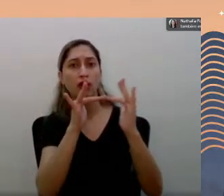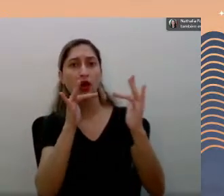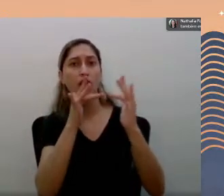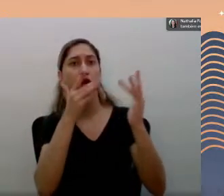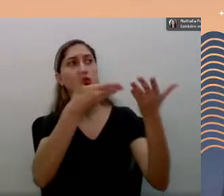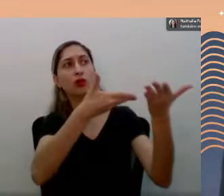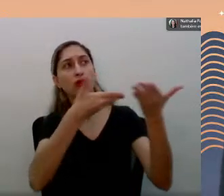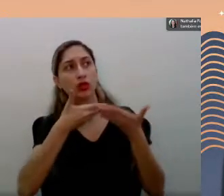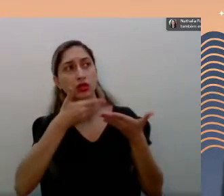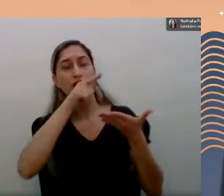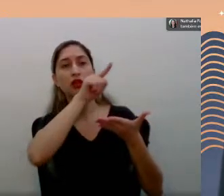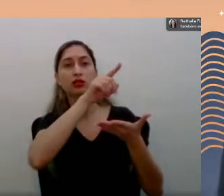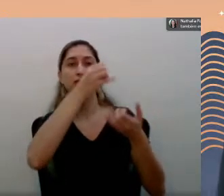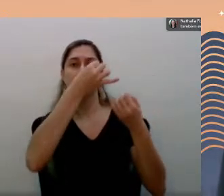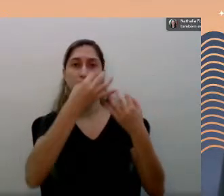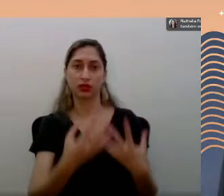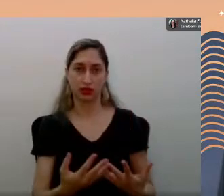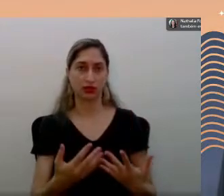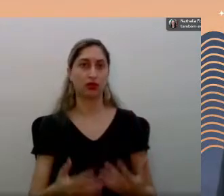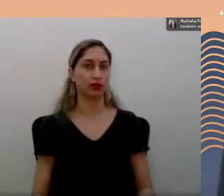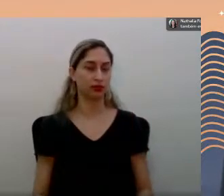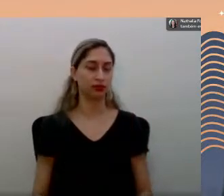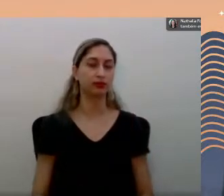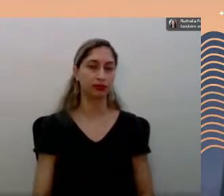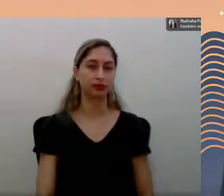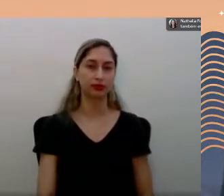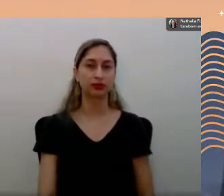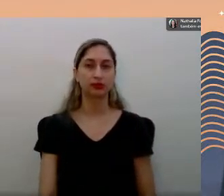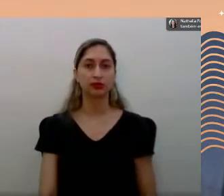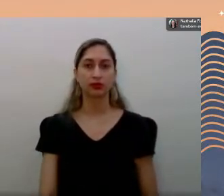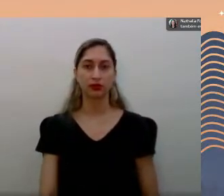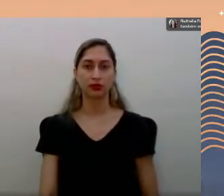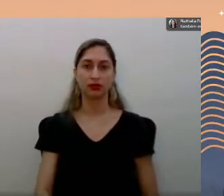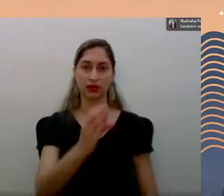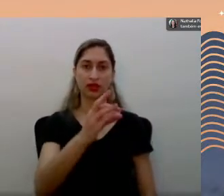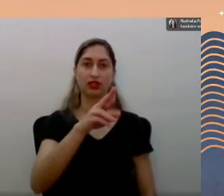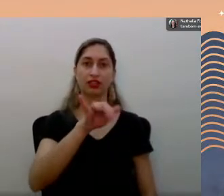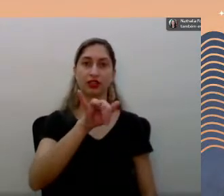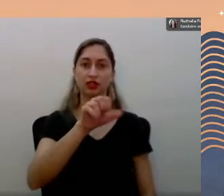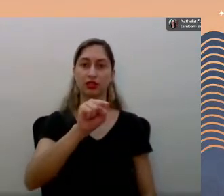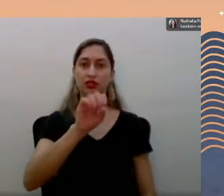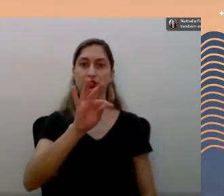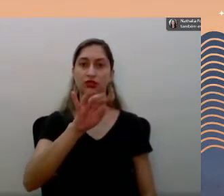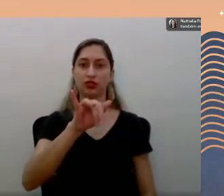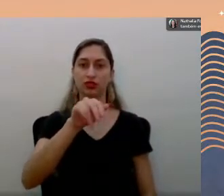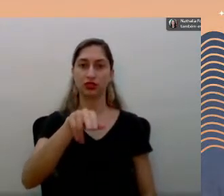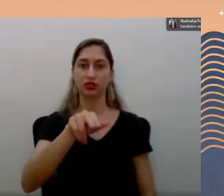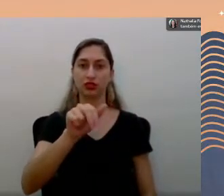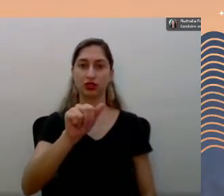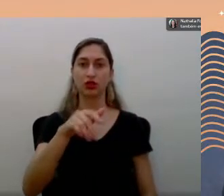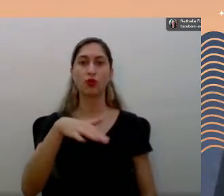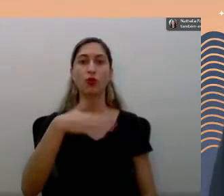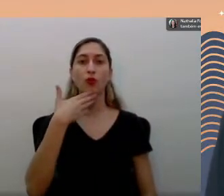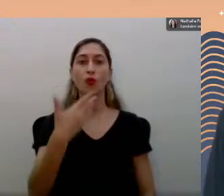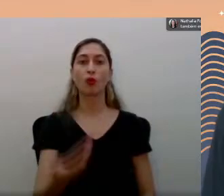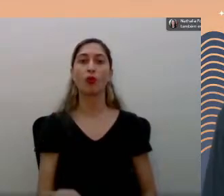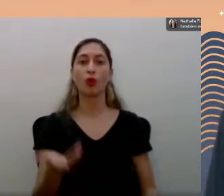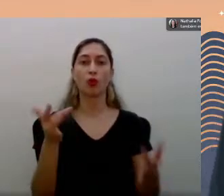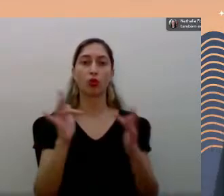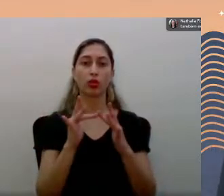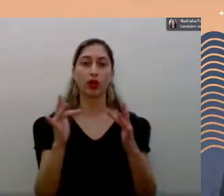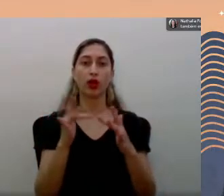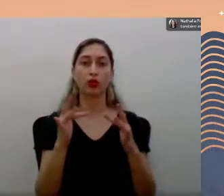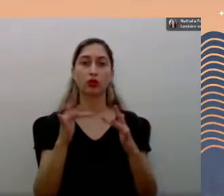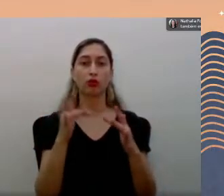tá a Cristina Souza Qual que é o contato da acionamento Serra do rola-moça então eles têm uma